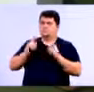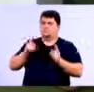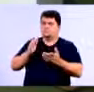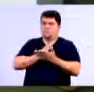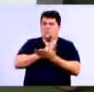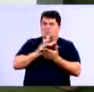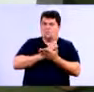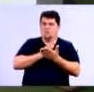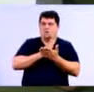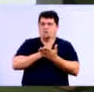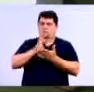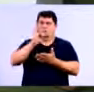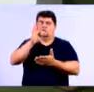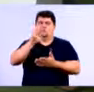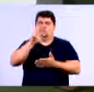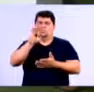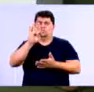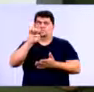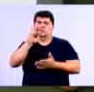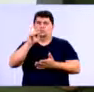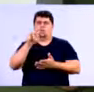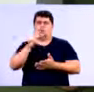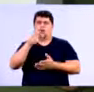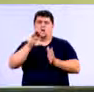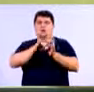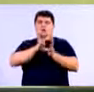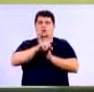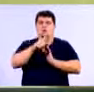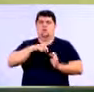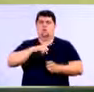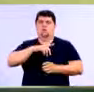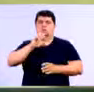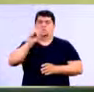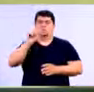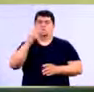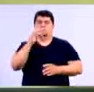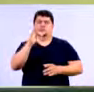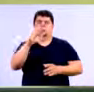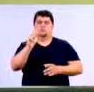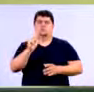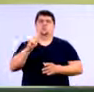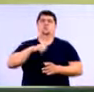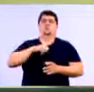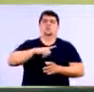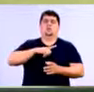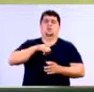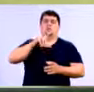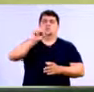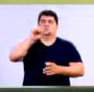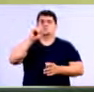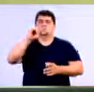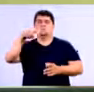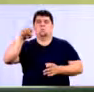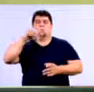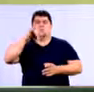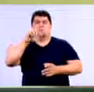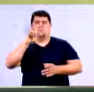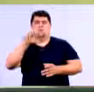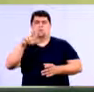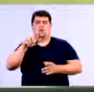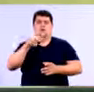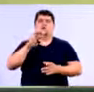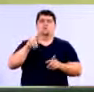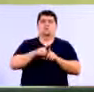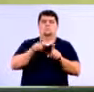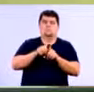entraram no chat, né? A tutora Keila, de Cacoal, a tutora Alessandra, de São Miguel, e a tutora Rosane